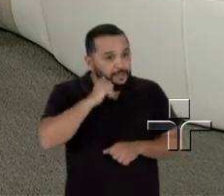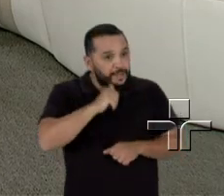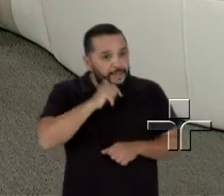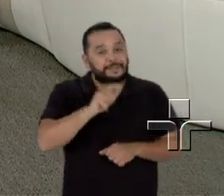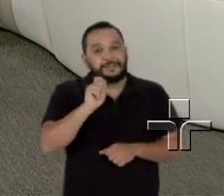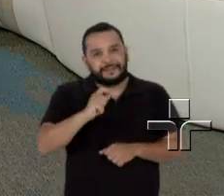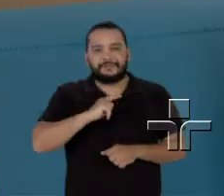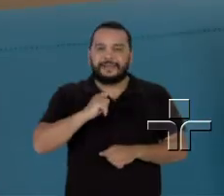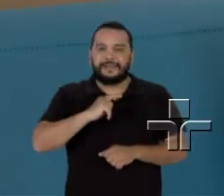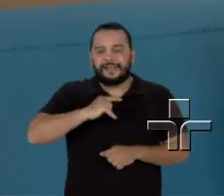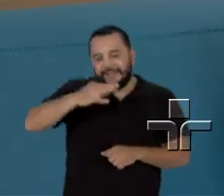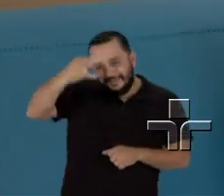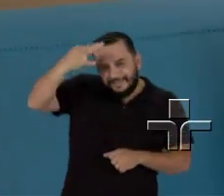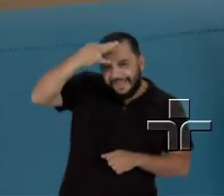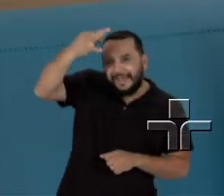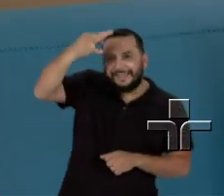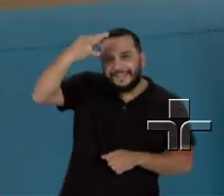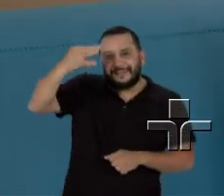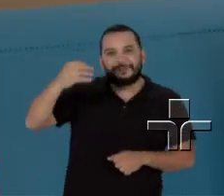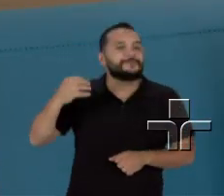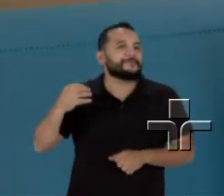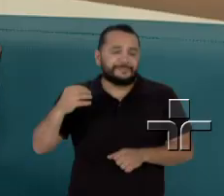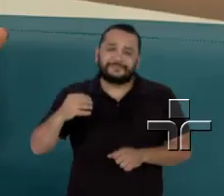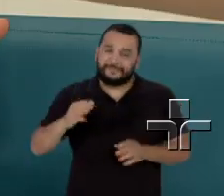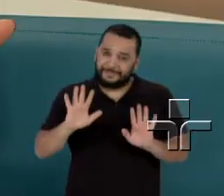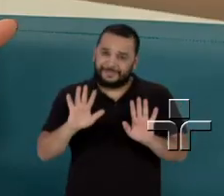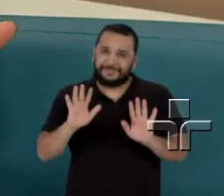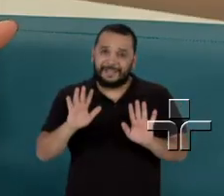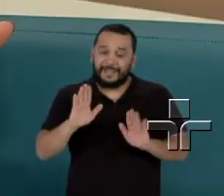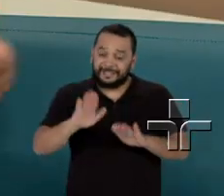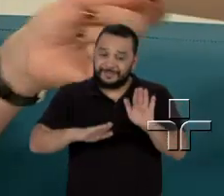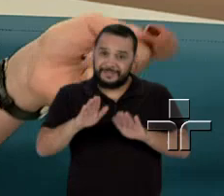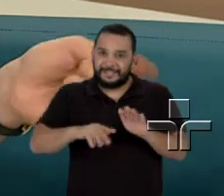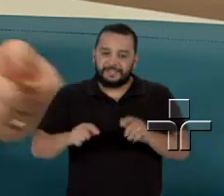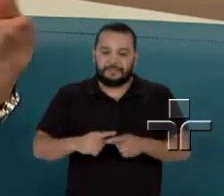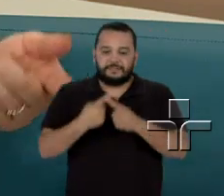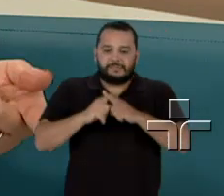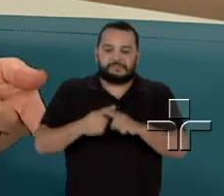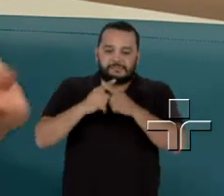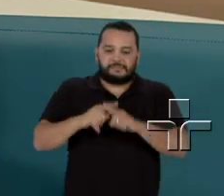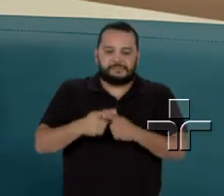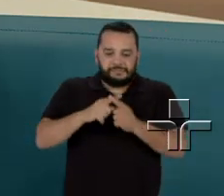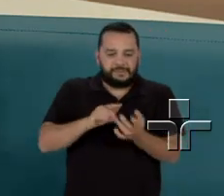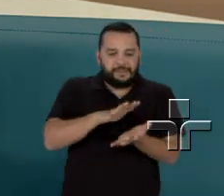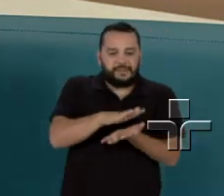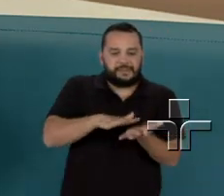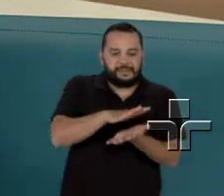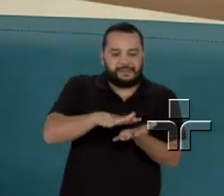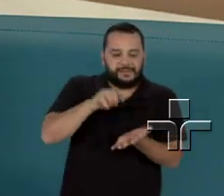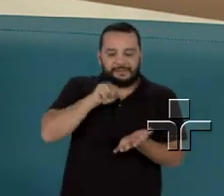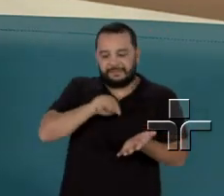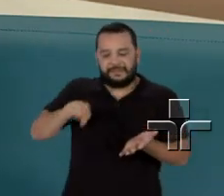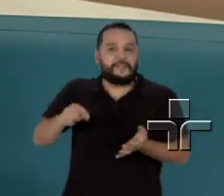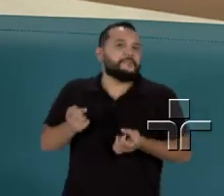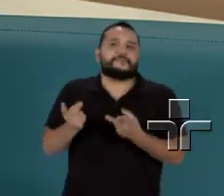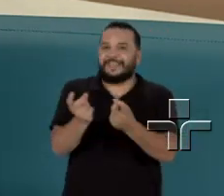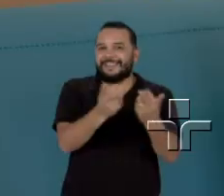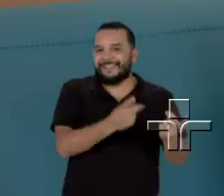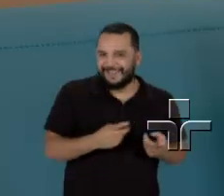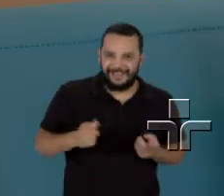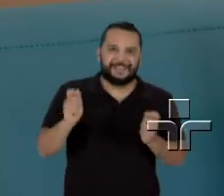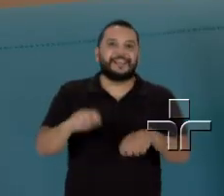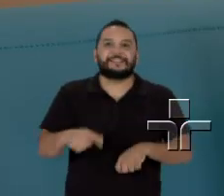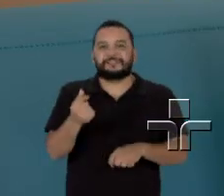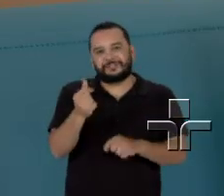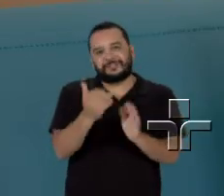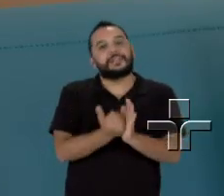tem muitos talentos né e de repente parar de fazer o crochê o brigadeiro protásio de presente pode vender uma renda extra o que